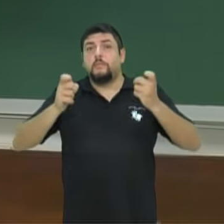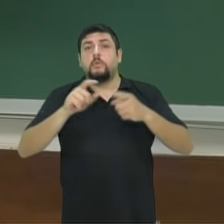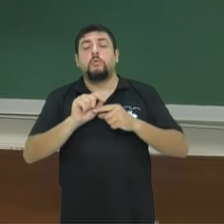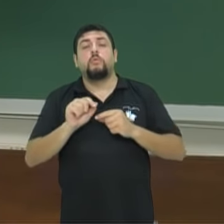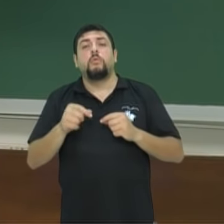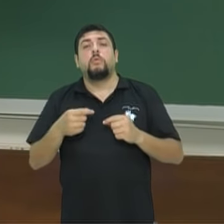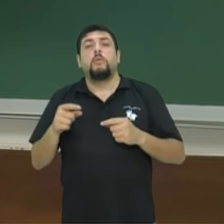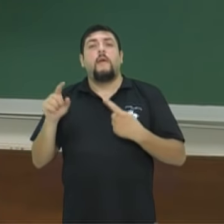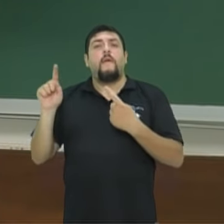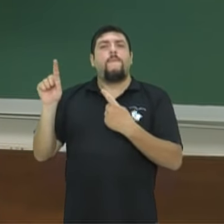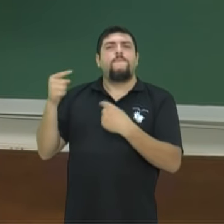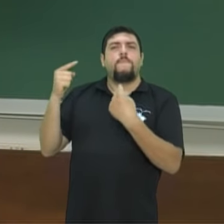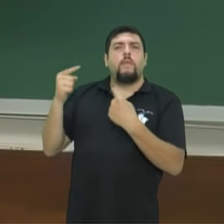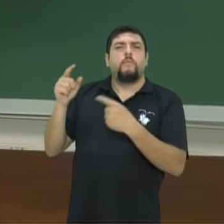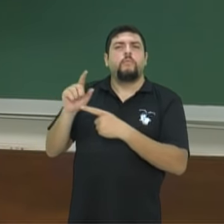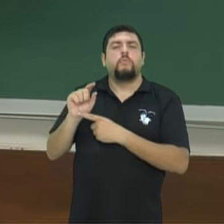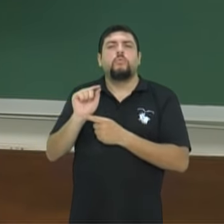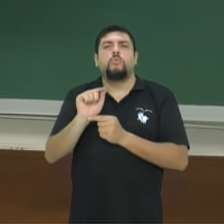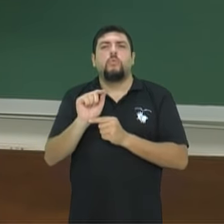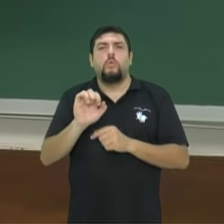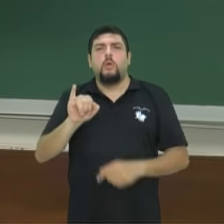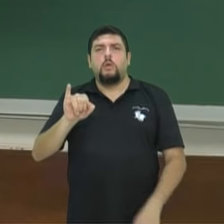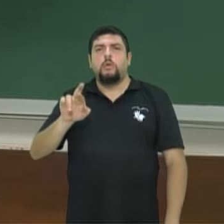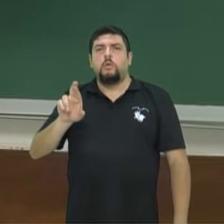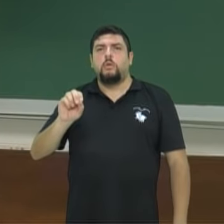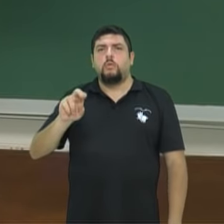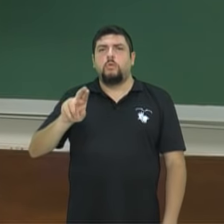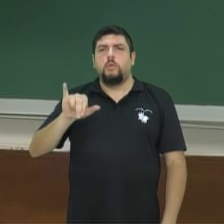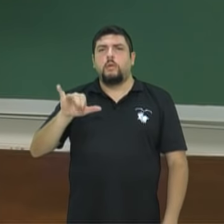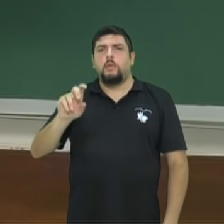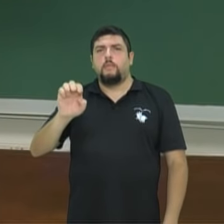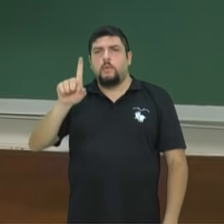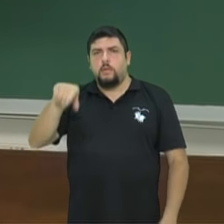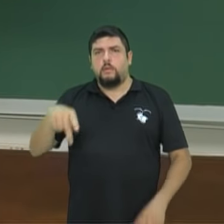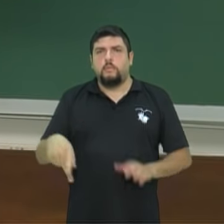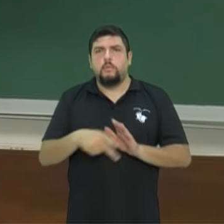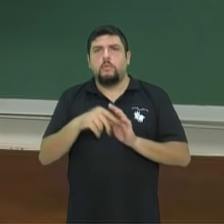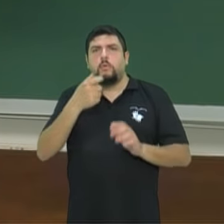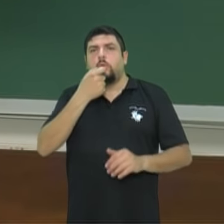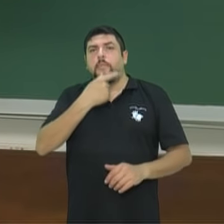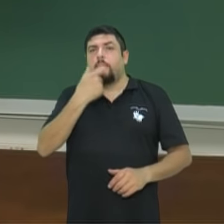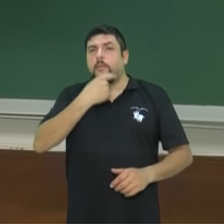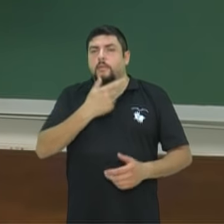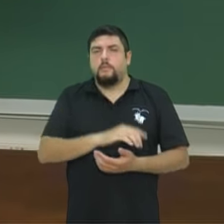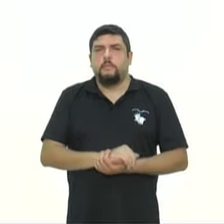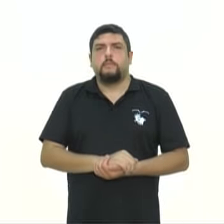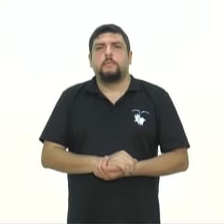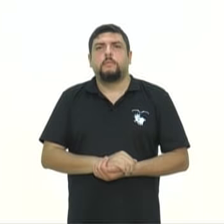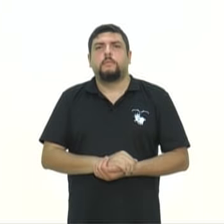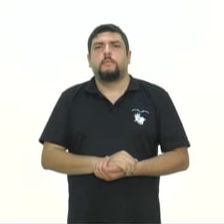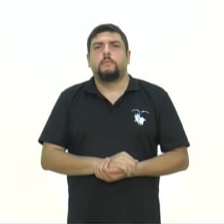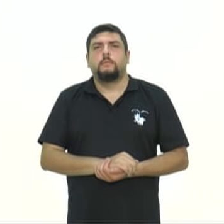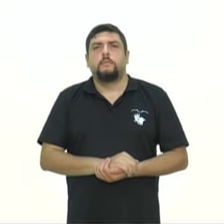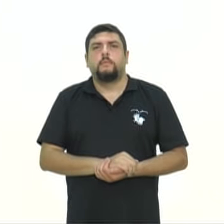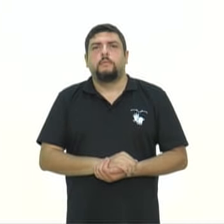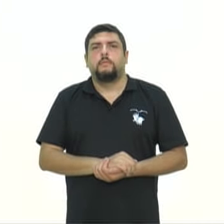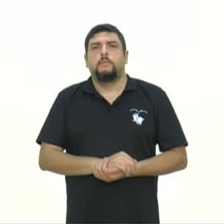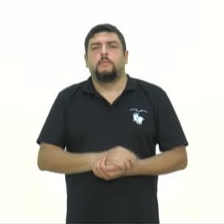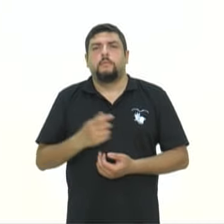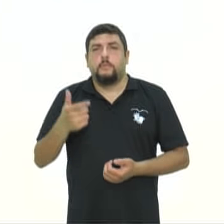provocação desse efeito de ironia, né, que causa o humor aí nessa tirinha. Vamos ler mais uma, pessoal? Observem